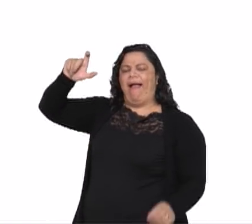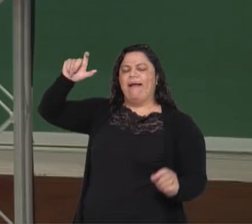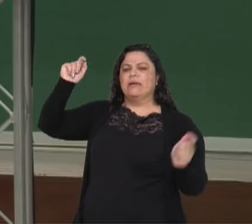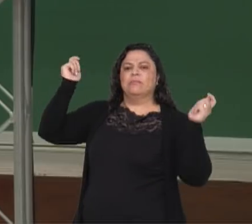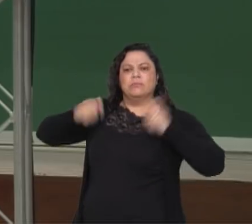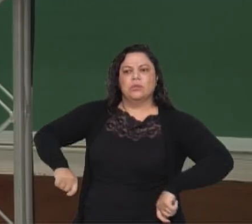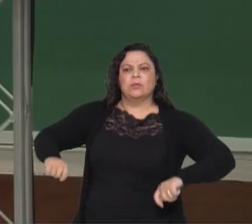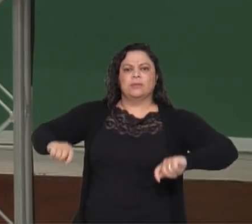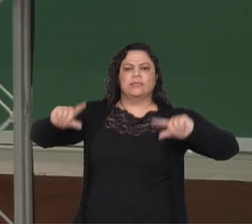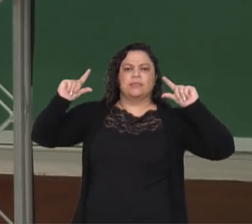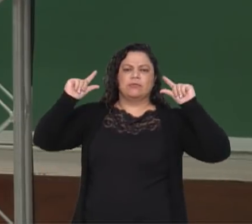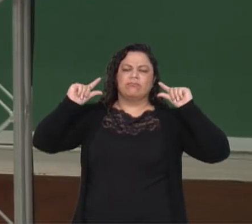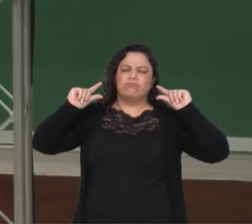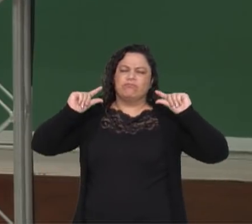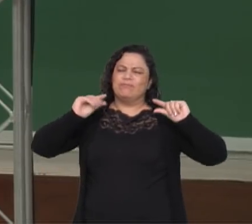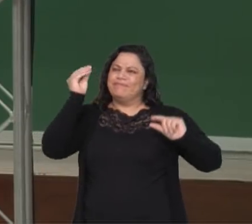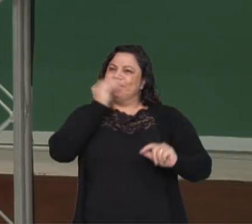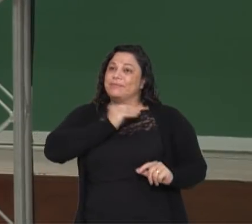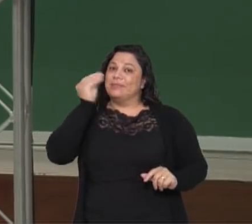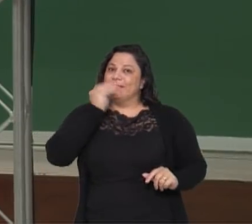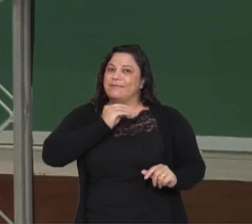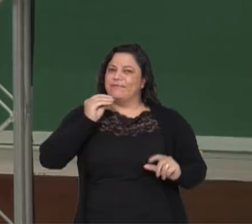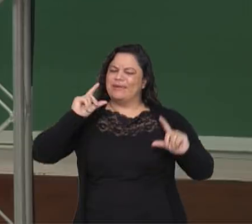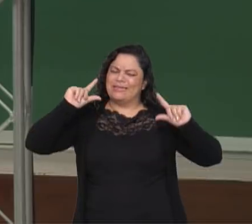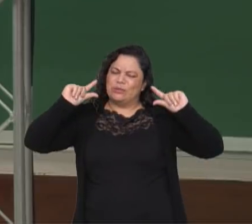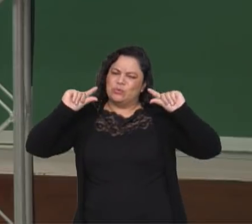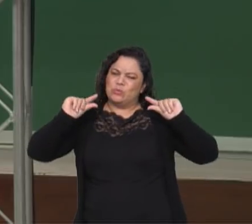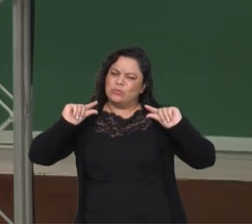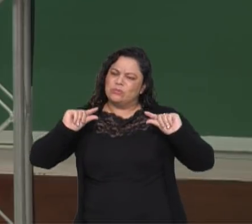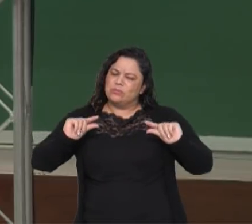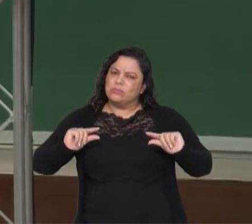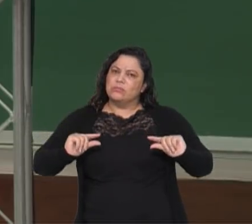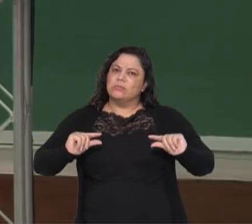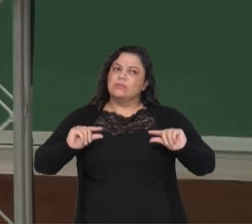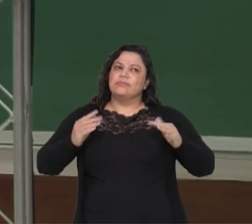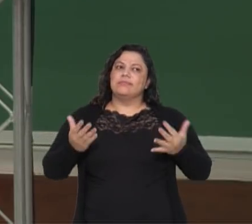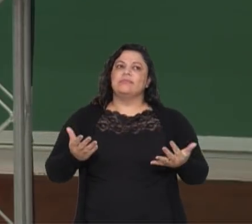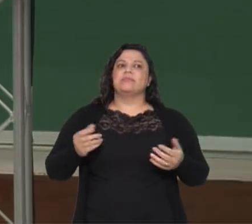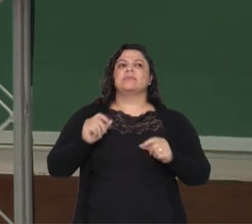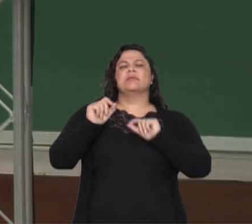vocês vão entender no desenho a seguir o que é essa amplitude da onda.